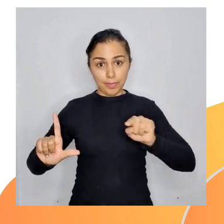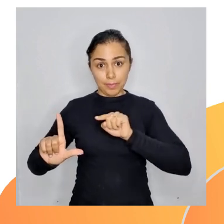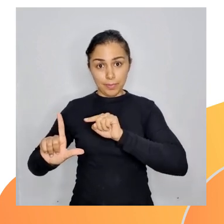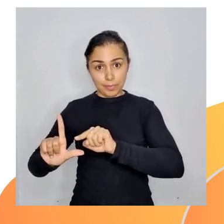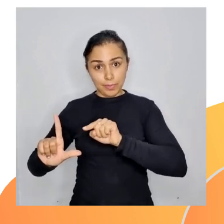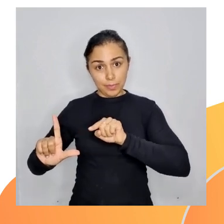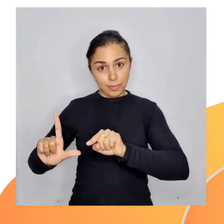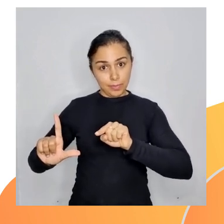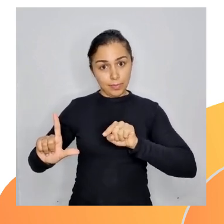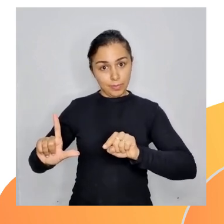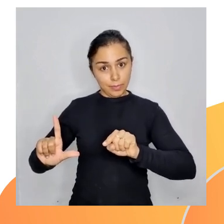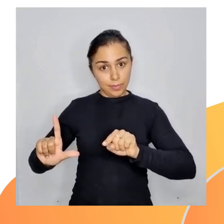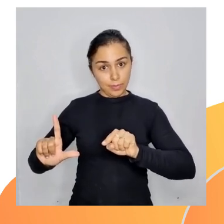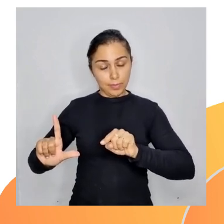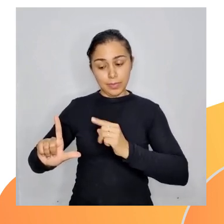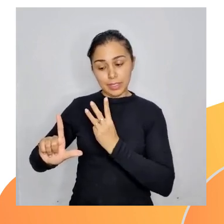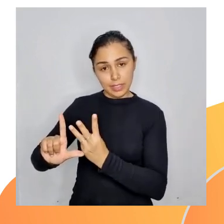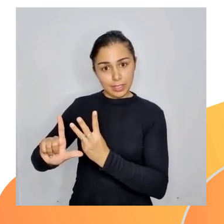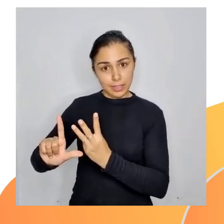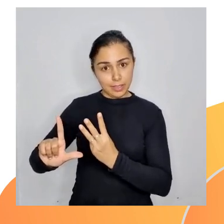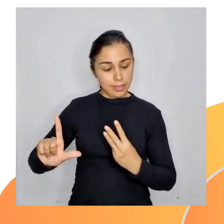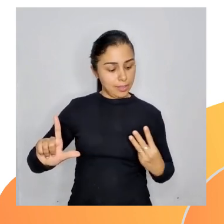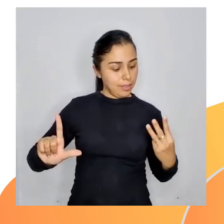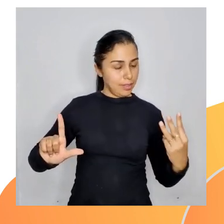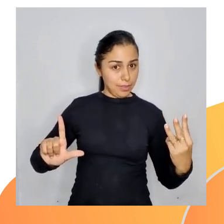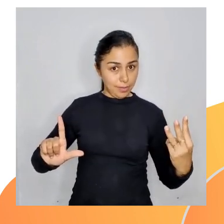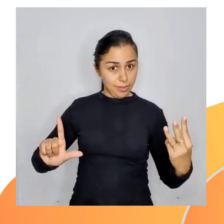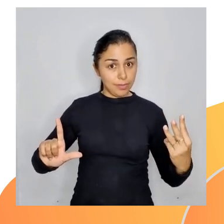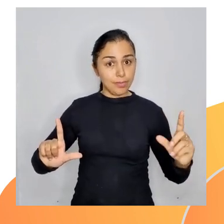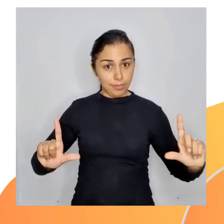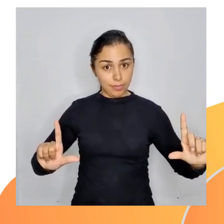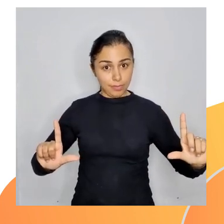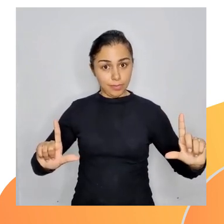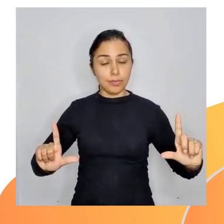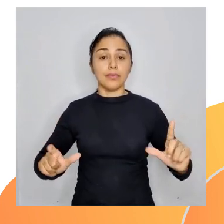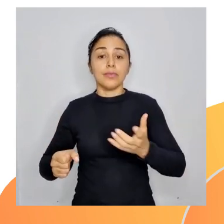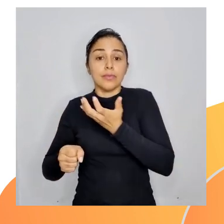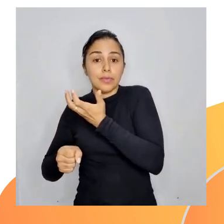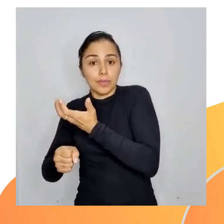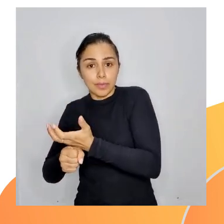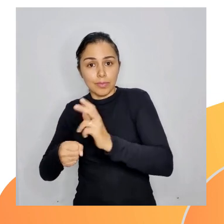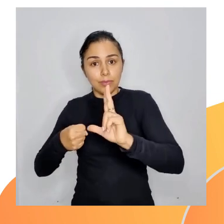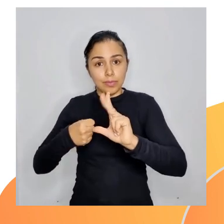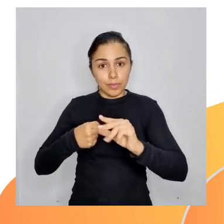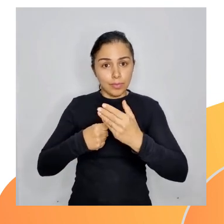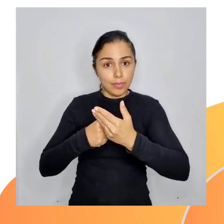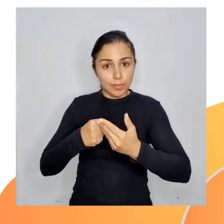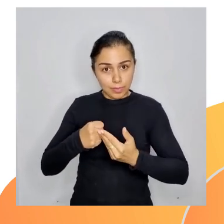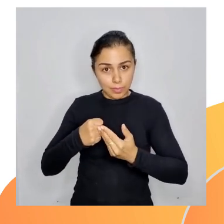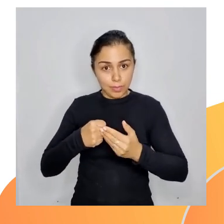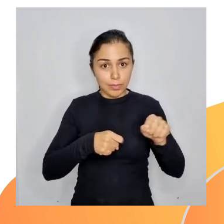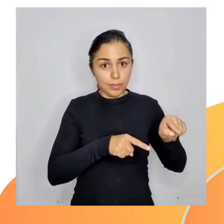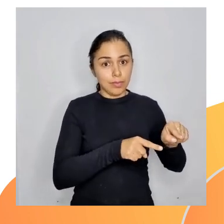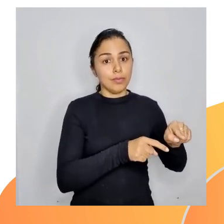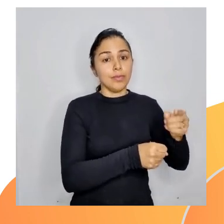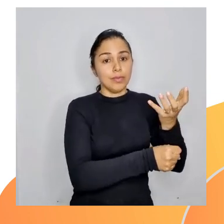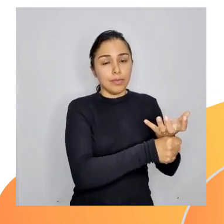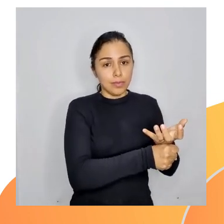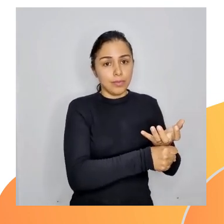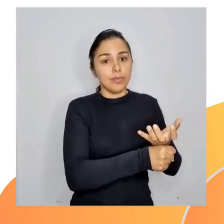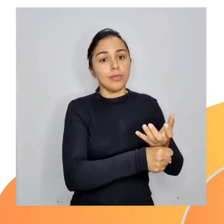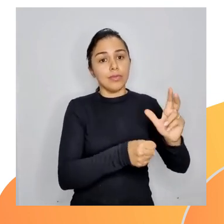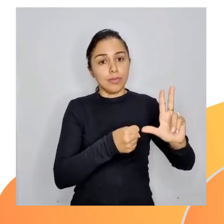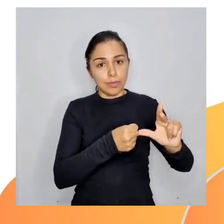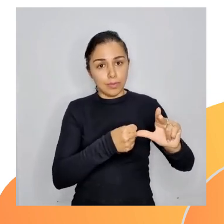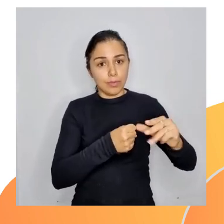de complementação, tanto do lado esquerdo como do lado direito, de torre, cavalo e bispo. E aí eu